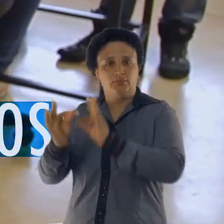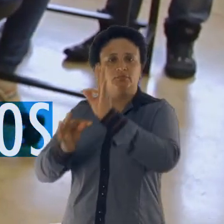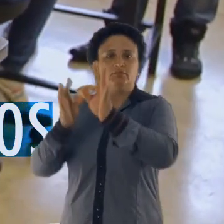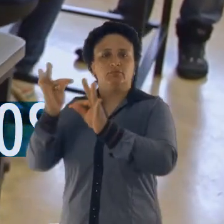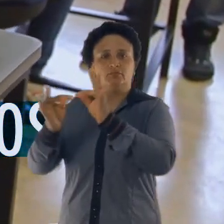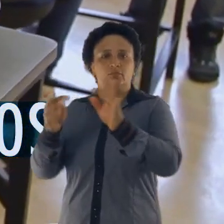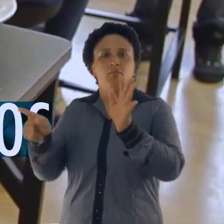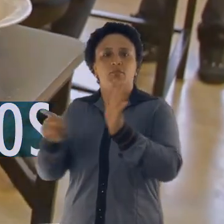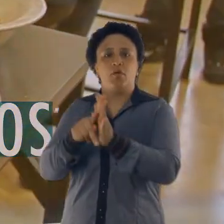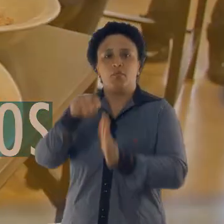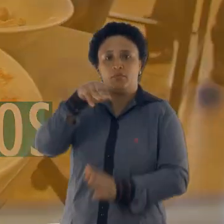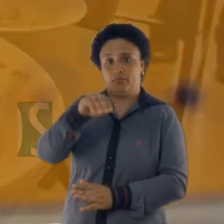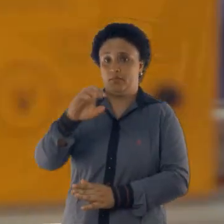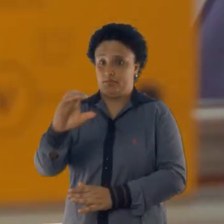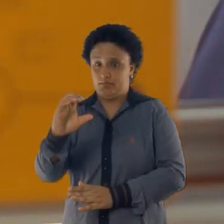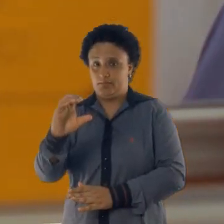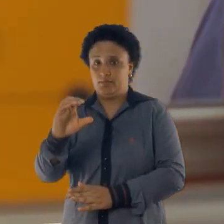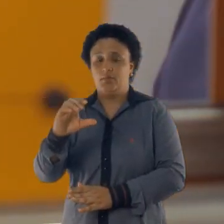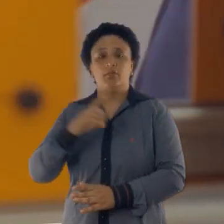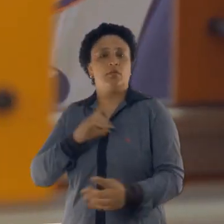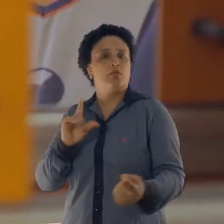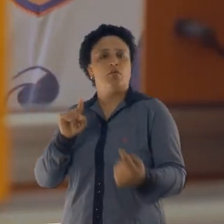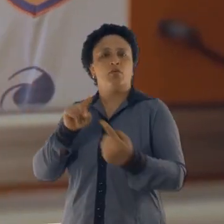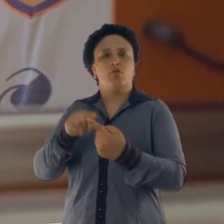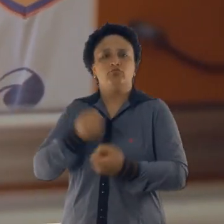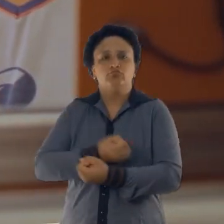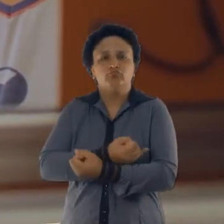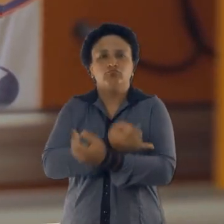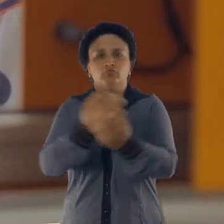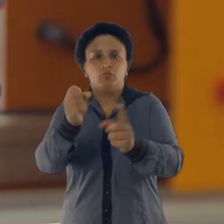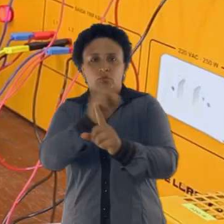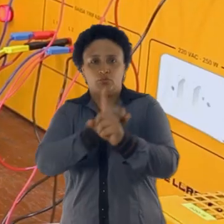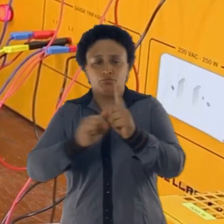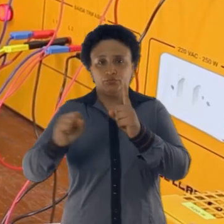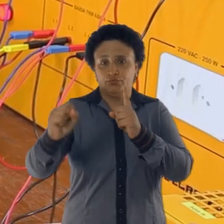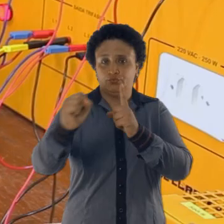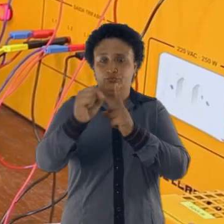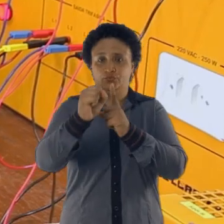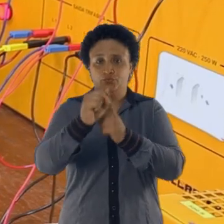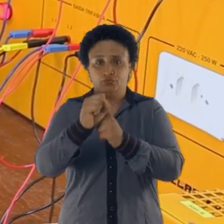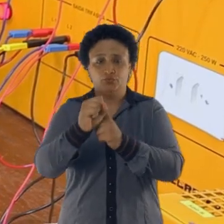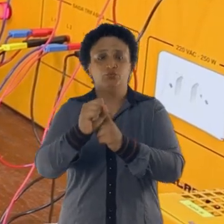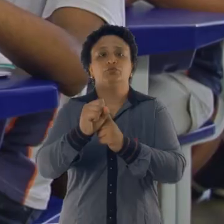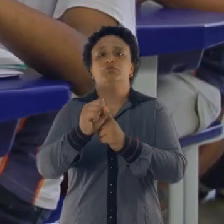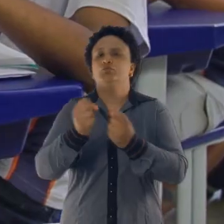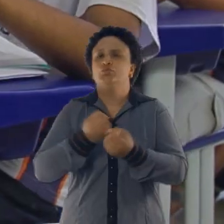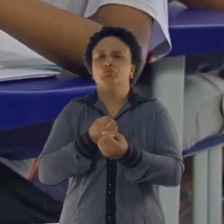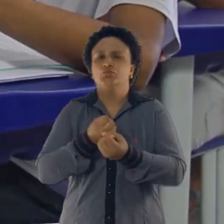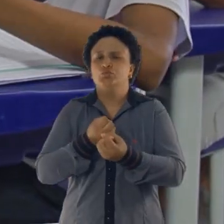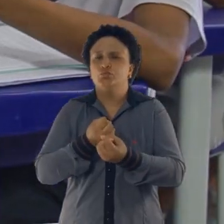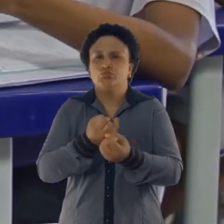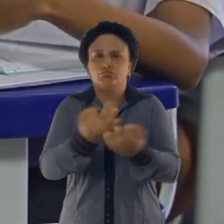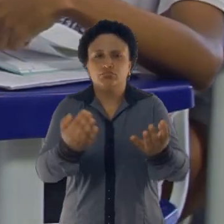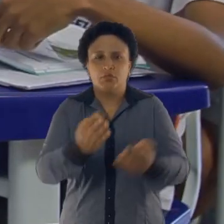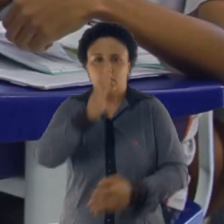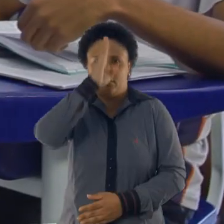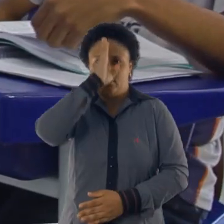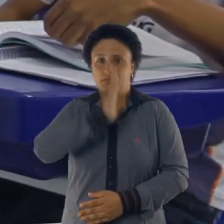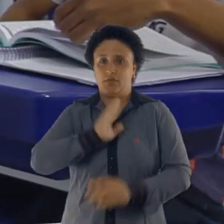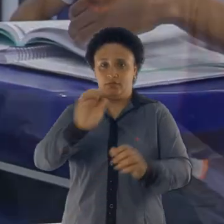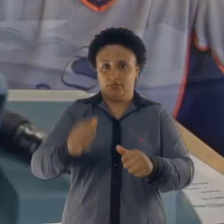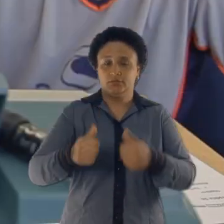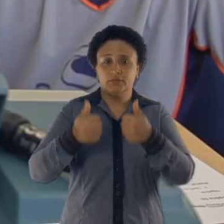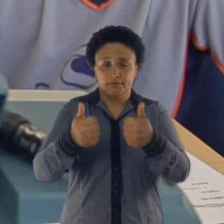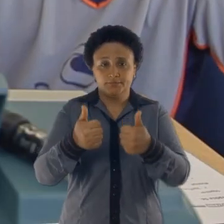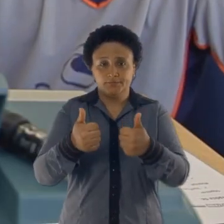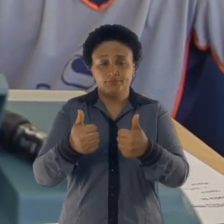do Ministério da Educação, com o objetivo de atender a demanda social de instituições públicas com ensino gratuito e de